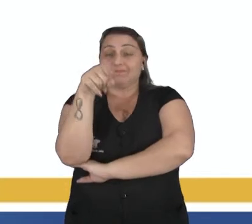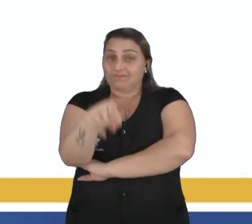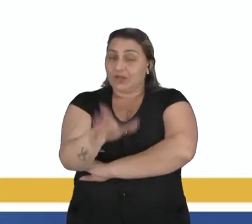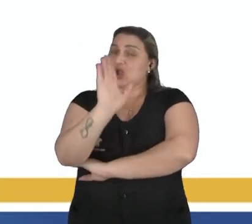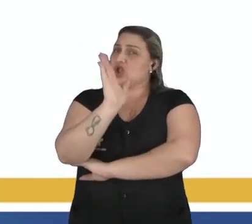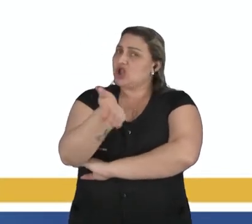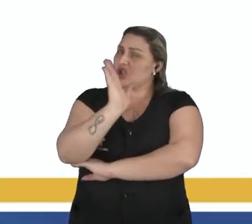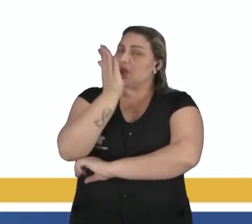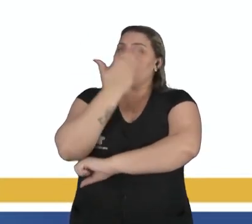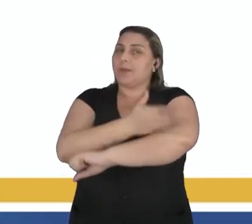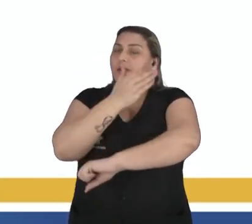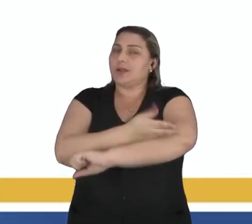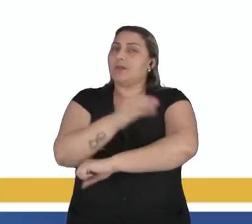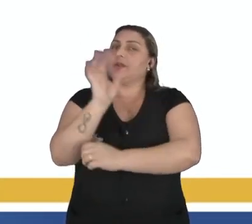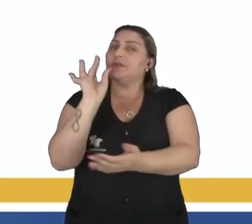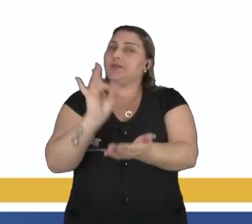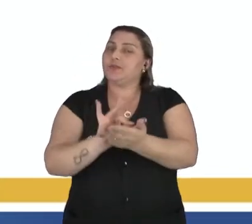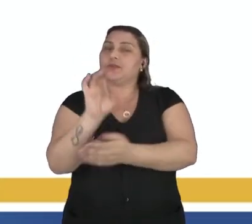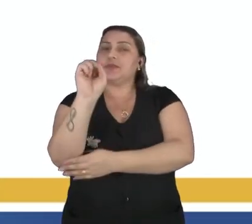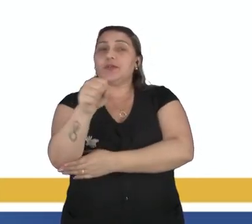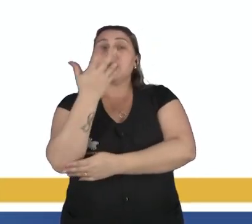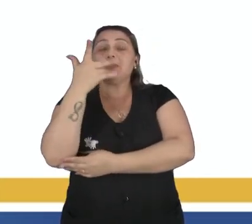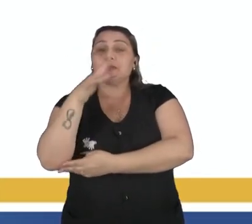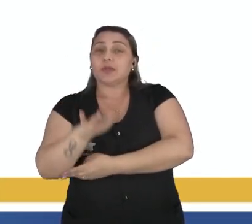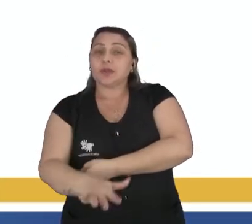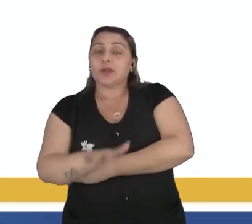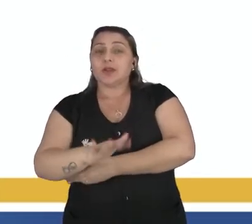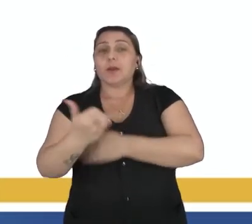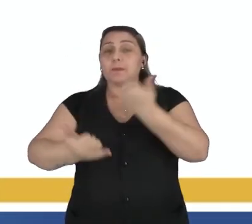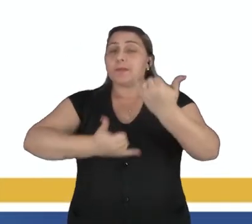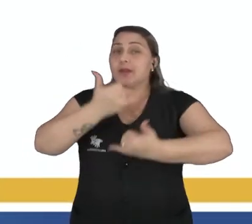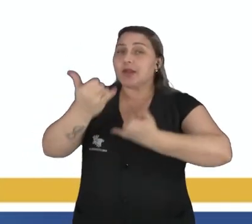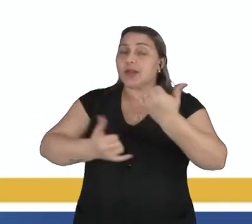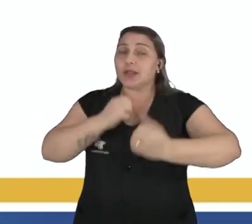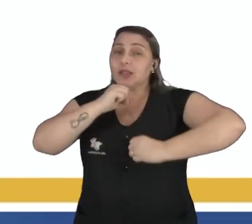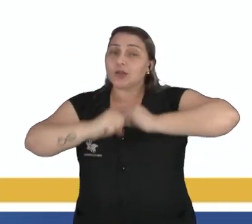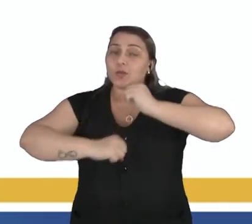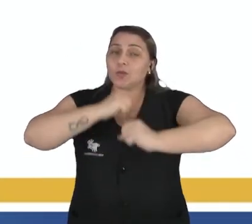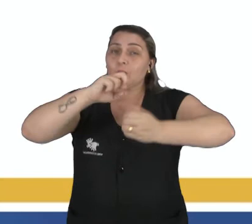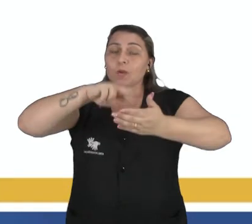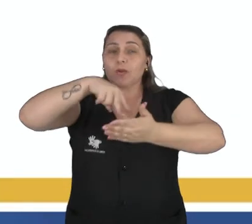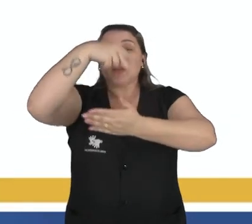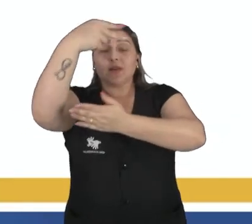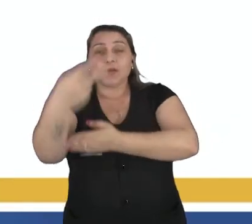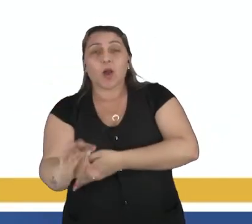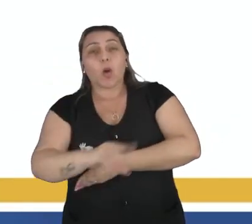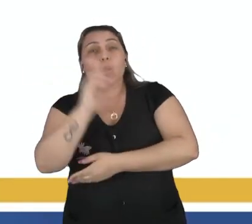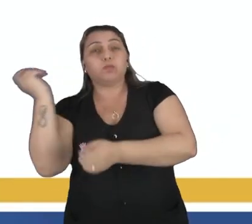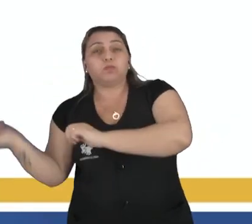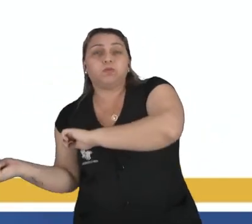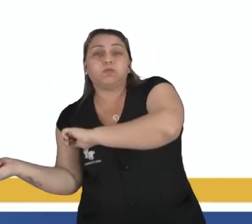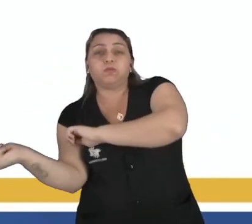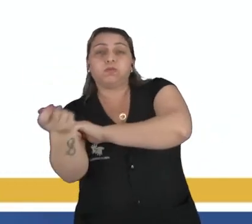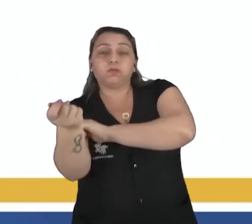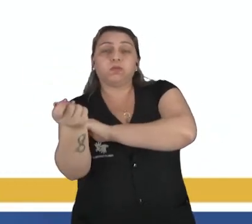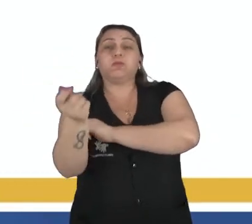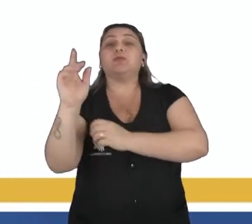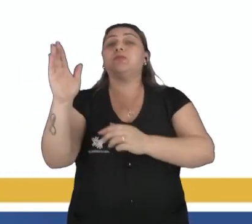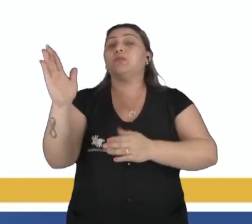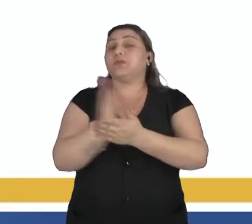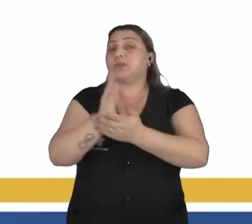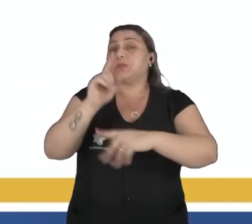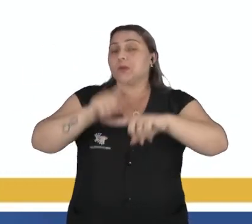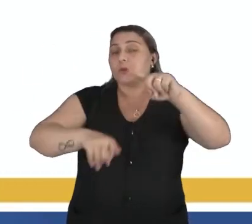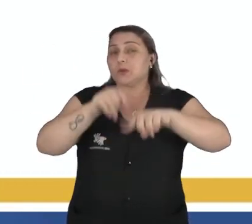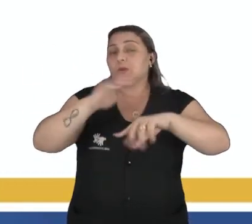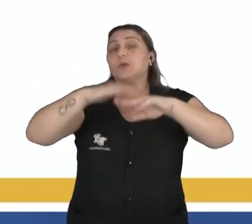provavelmente você já praticou sim. Quando criança, brincadeiras de correr, saltar ou arremessar alguma coisa.